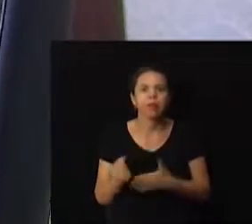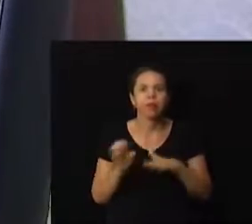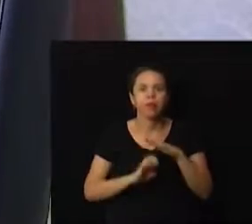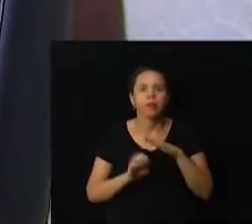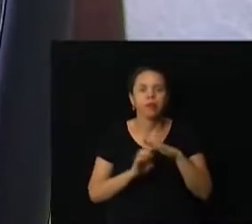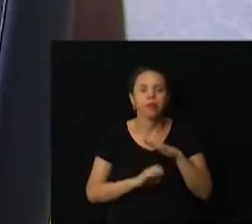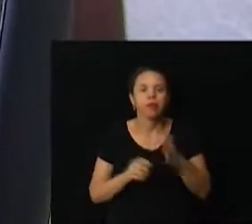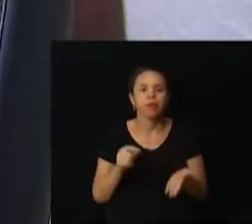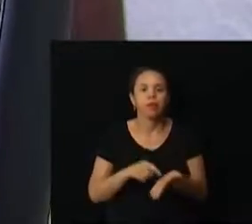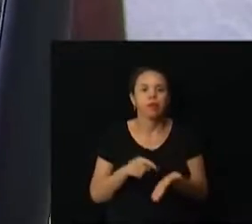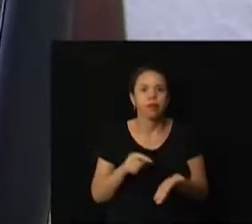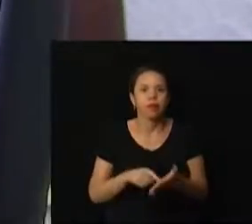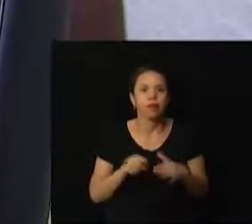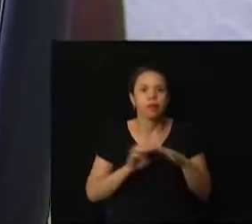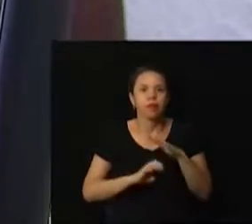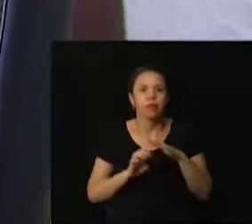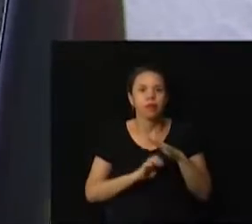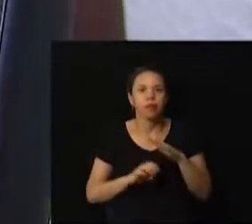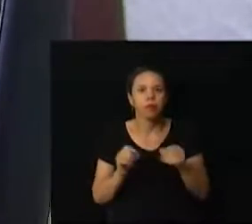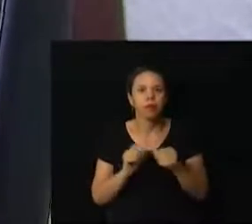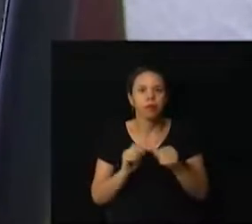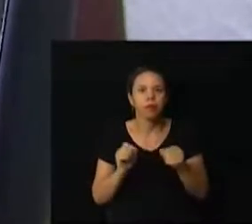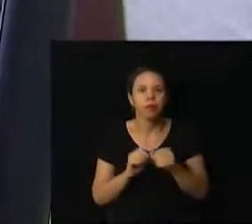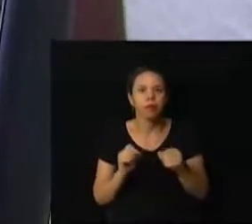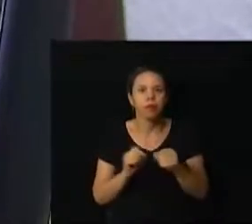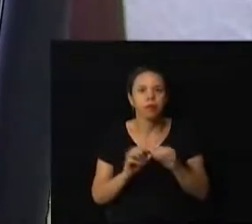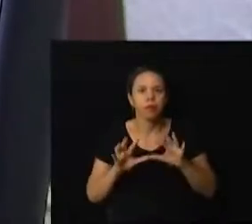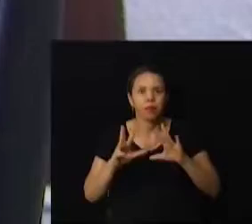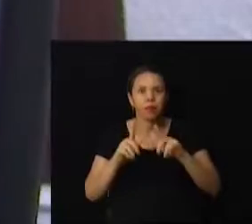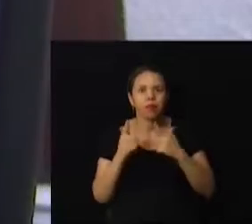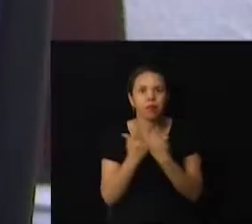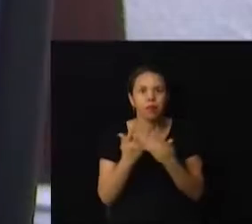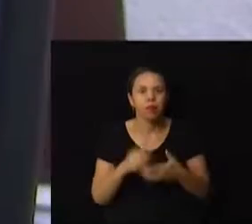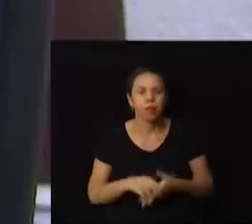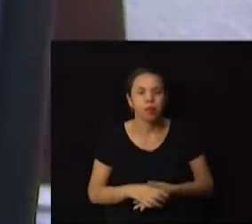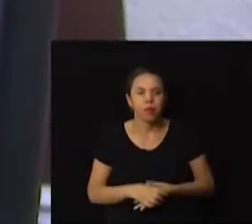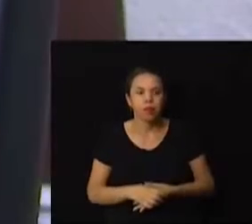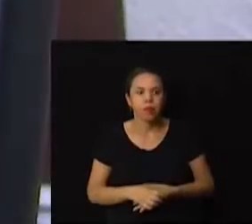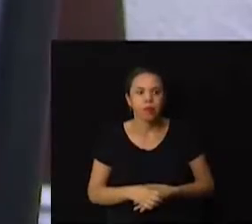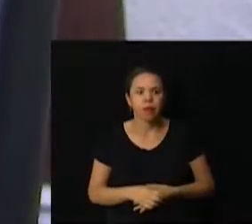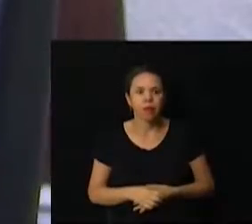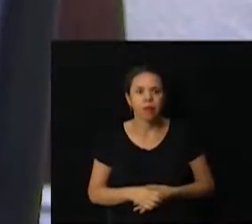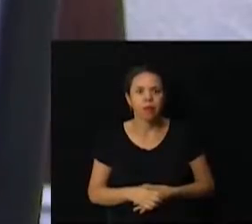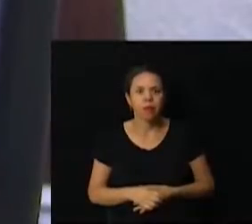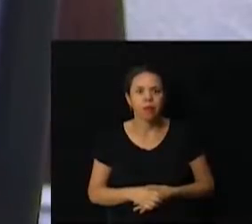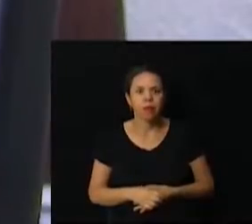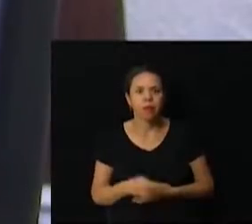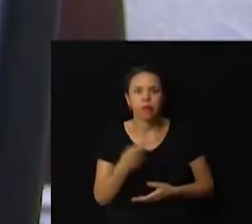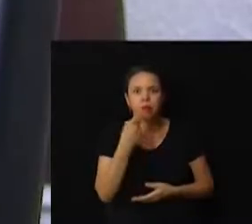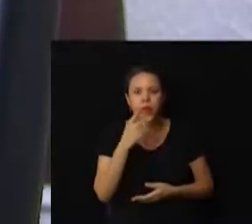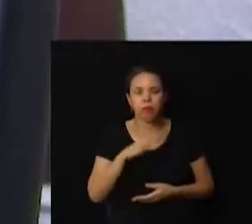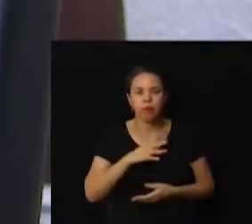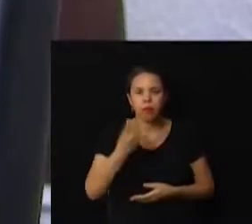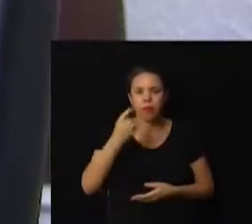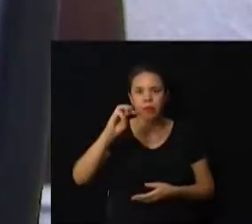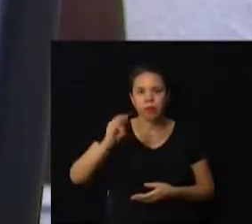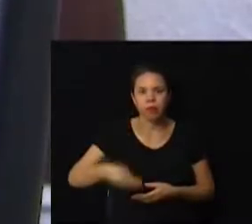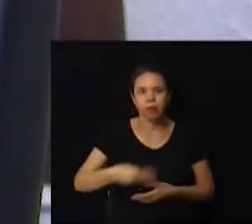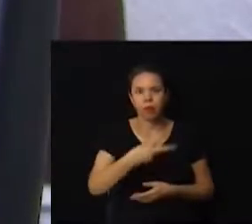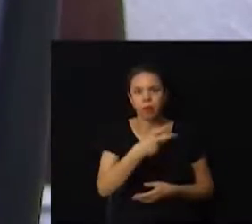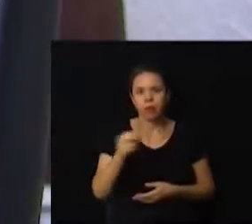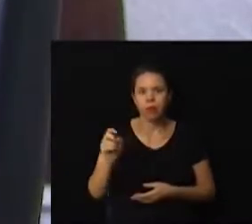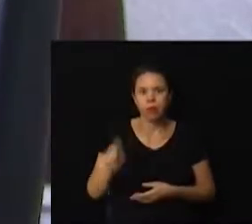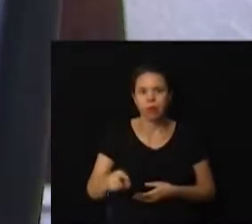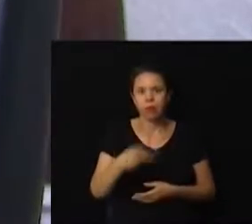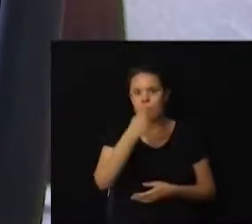contrata essa empresa e deixa na mão dessa empresa, fazer toda a gestão. Nós estamos falando de uma cidade com